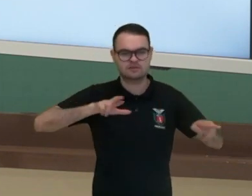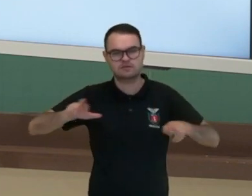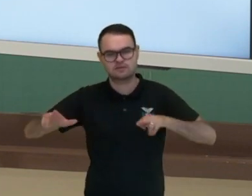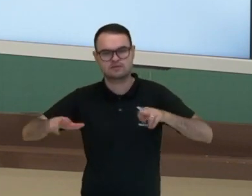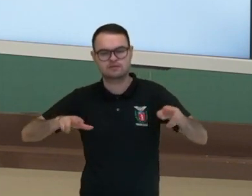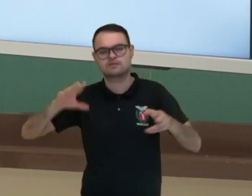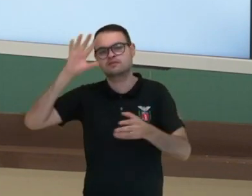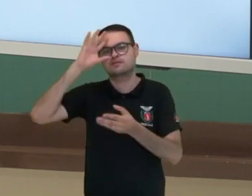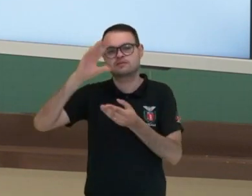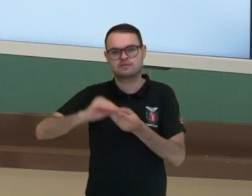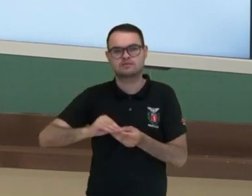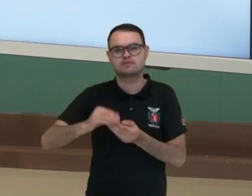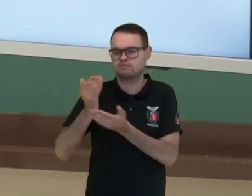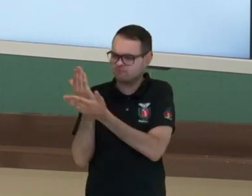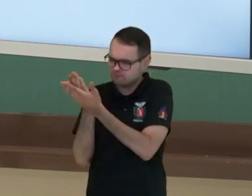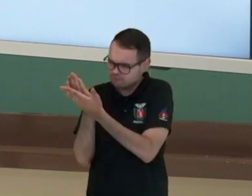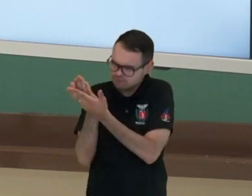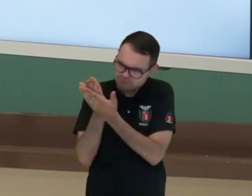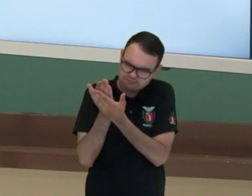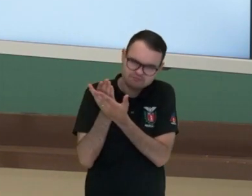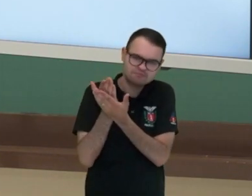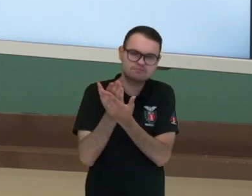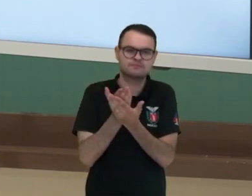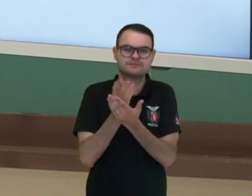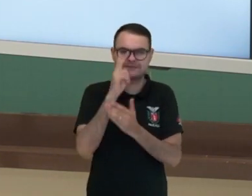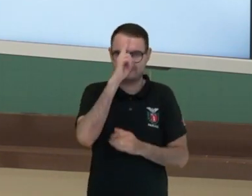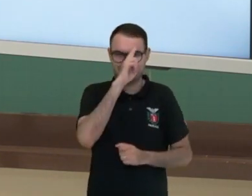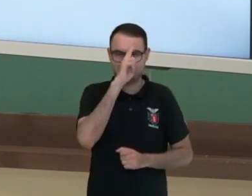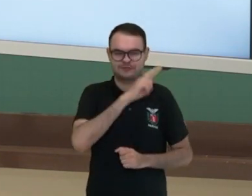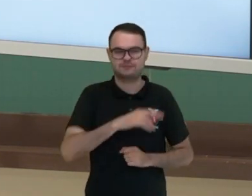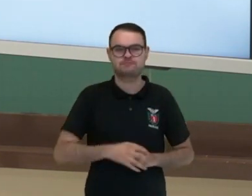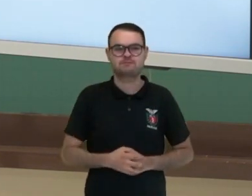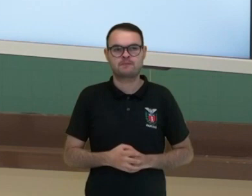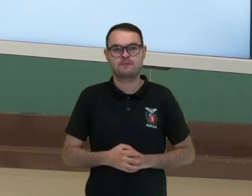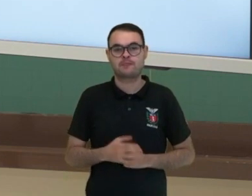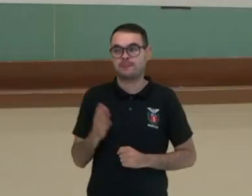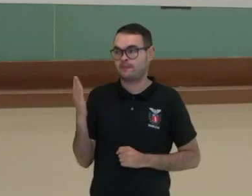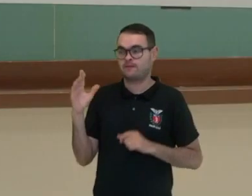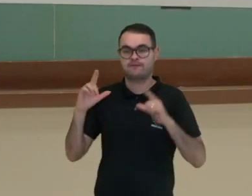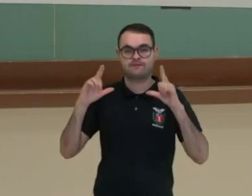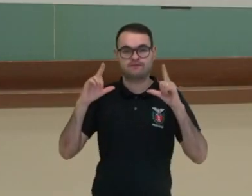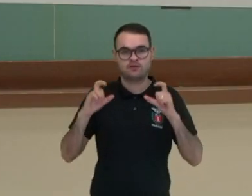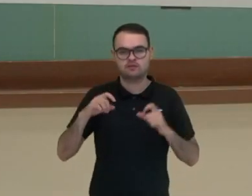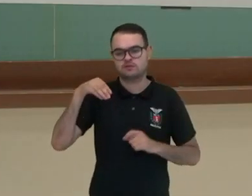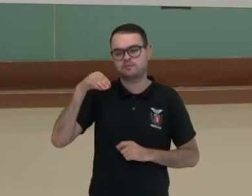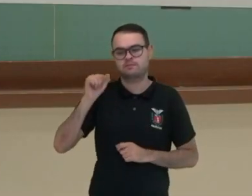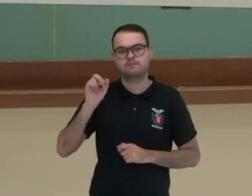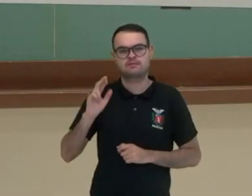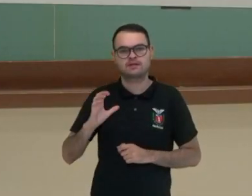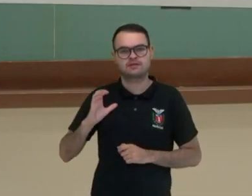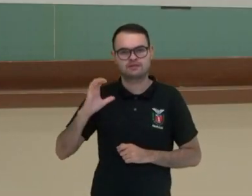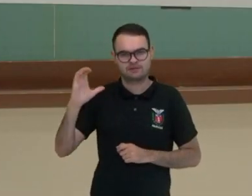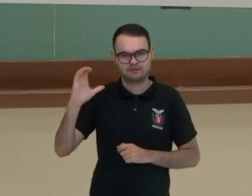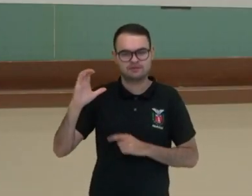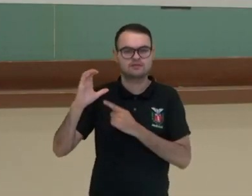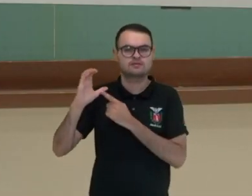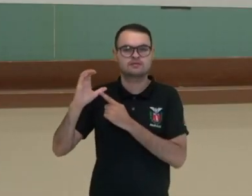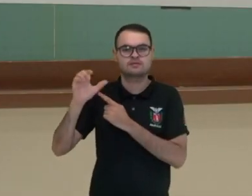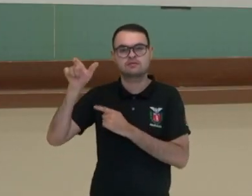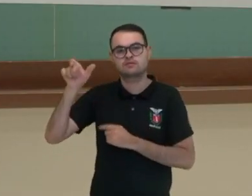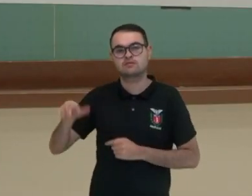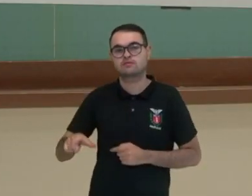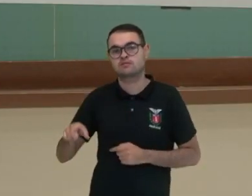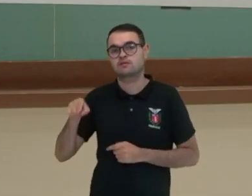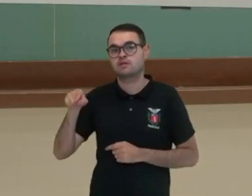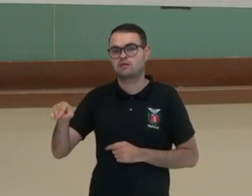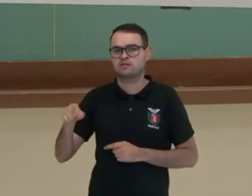a partir do trabalho do ofício do historiador, né? E aqui uma foto do Marc Bloch. Marc Bloch